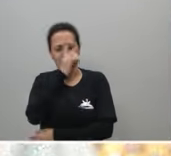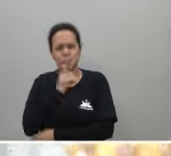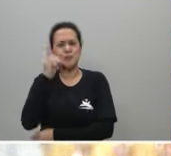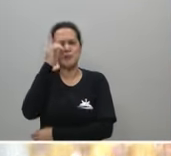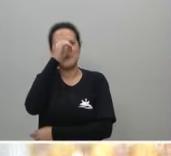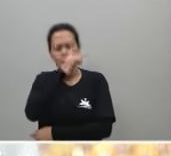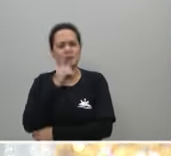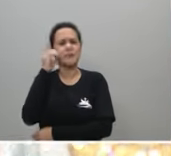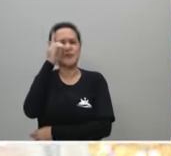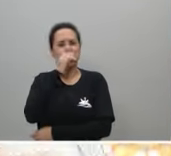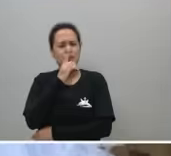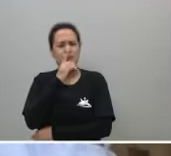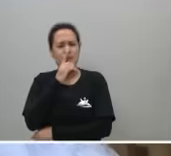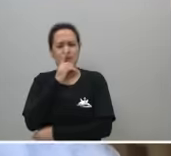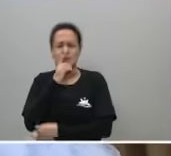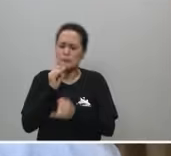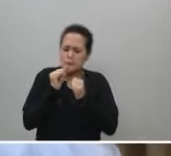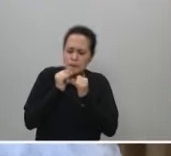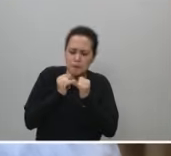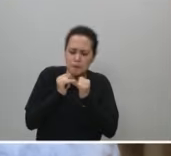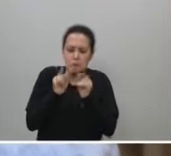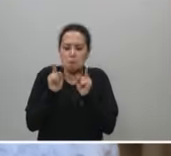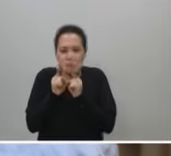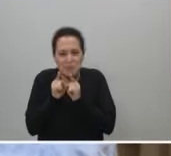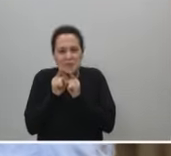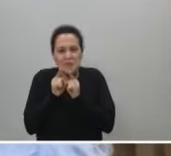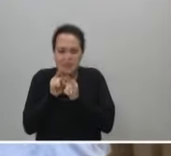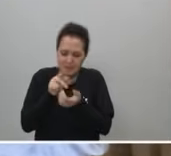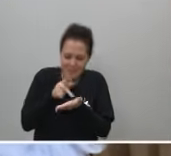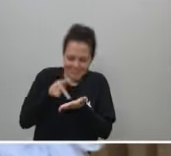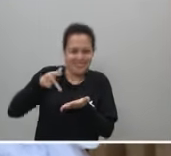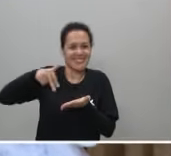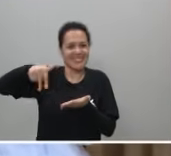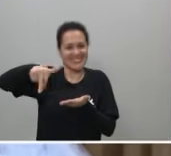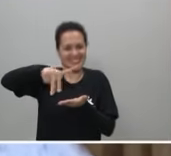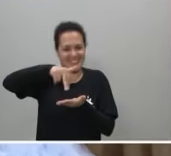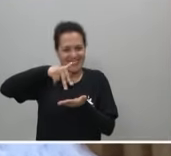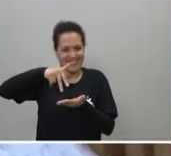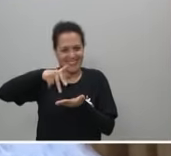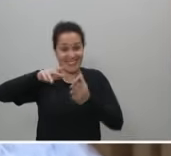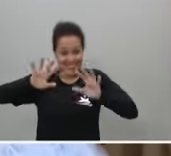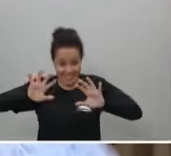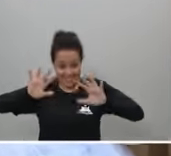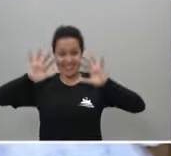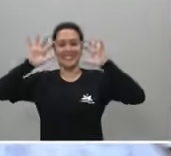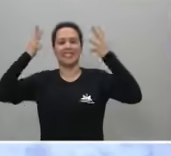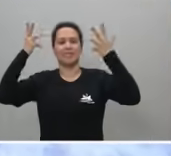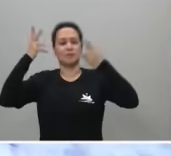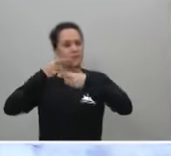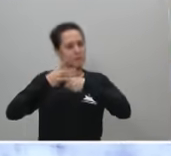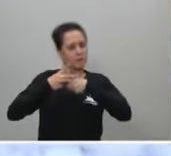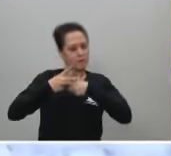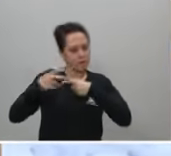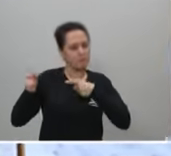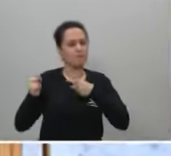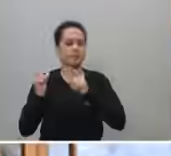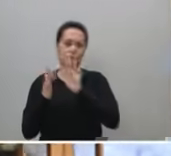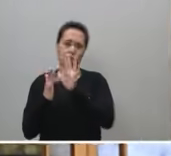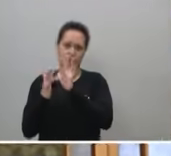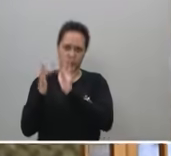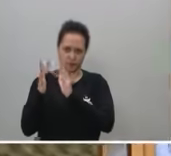se celebra a vitória do Cristo. Mas nesse tempo pascal, mais ainda. Mas na